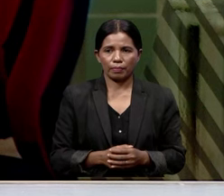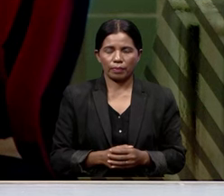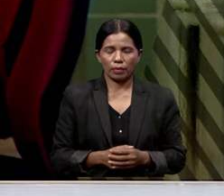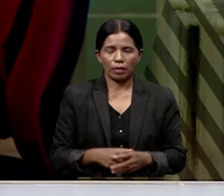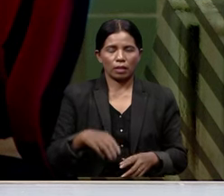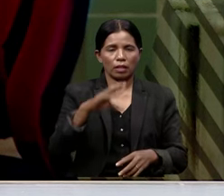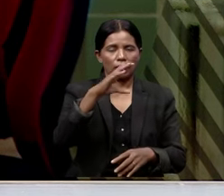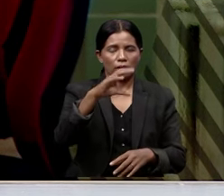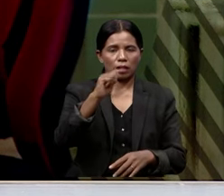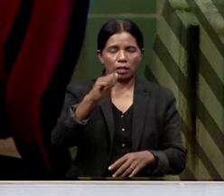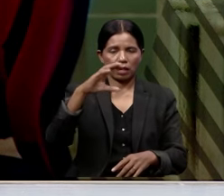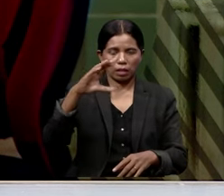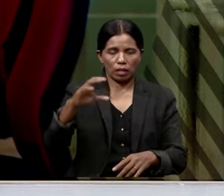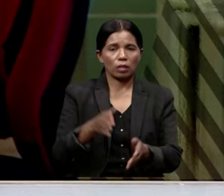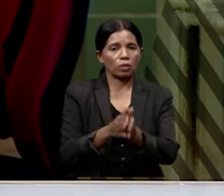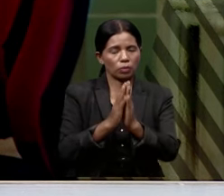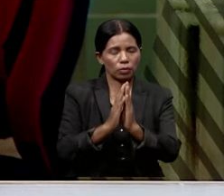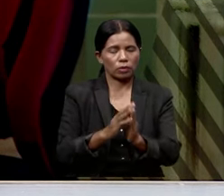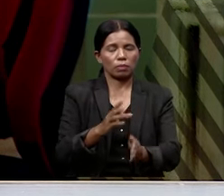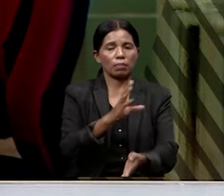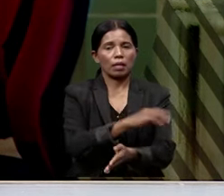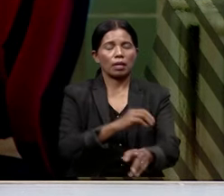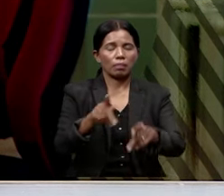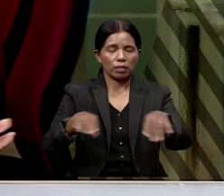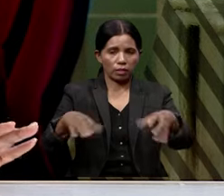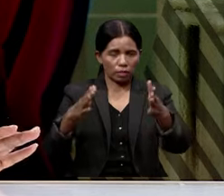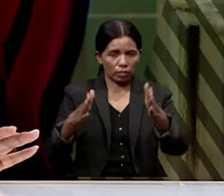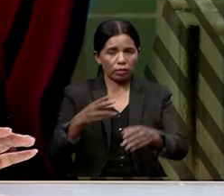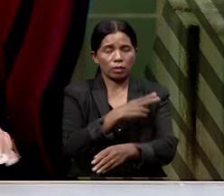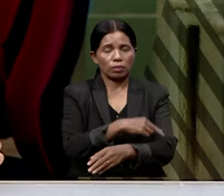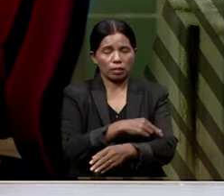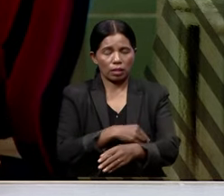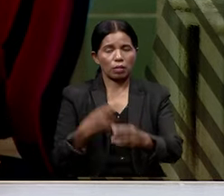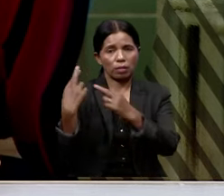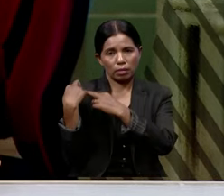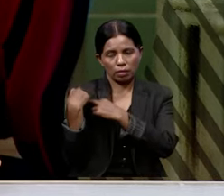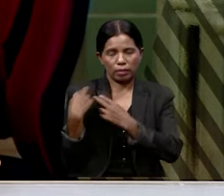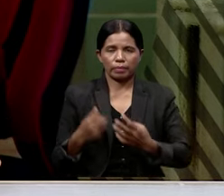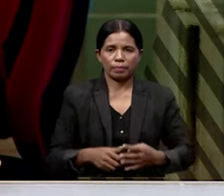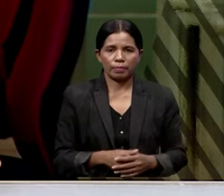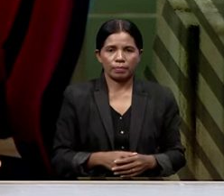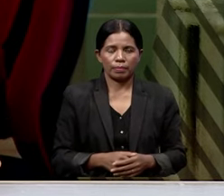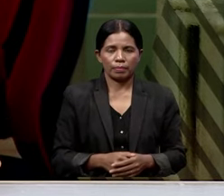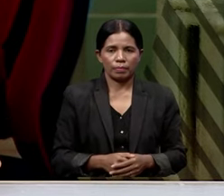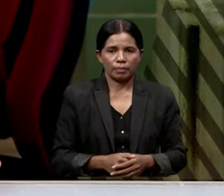Comissário e Comissão Anticorrupção, russo pessoal saurecida a do serviço ou responsabilidade.